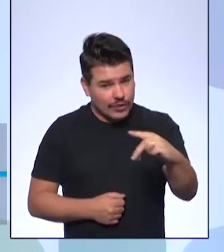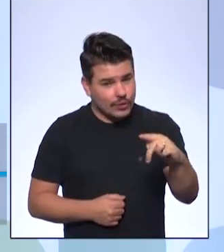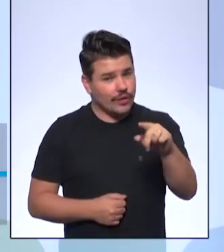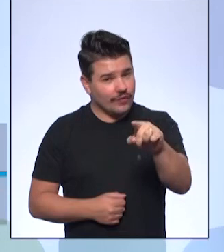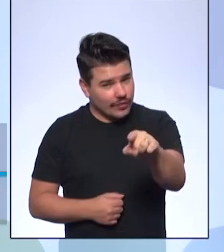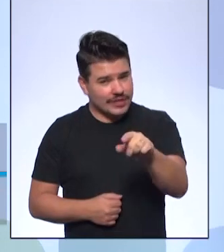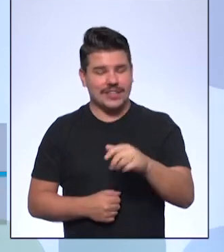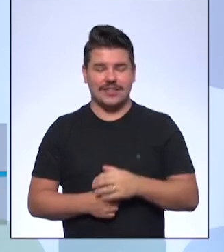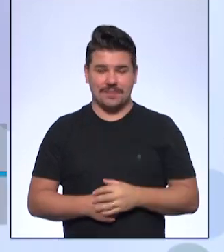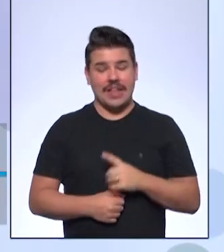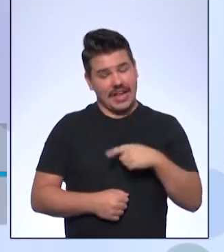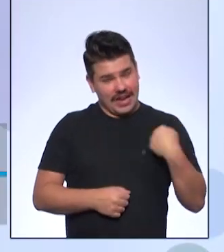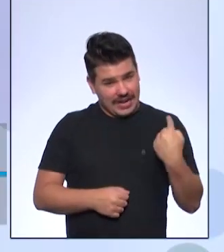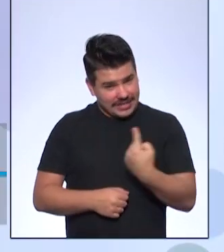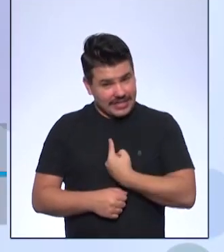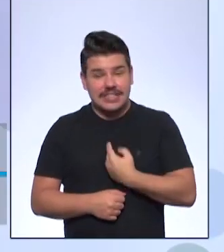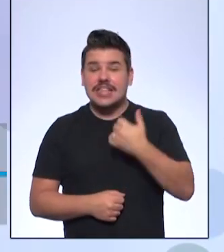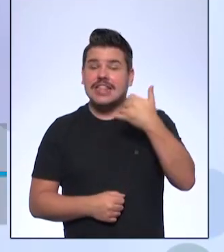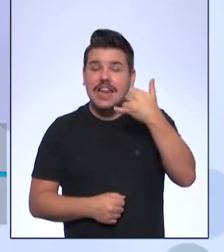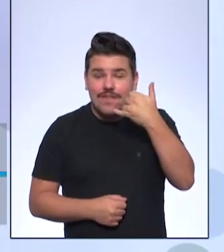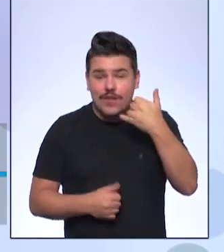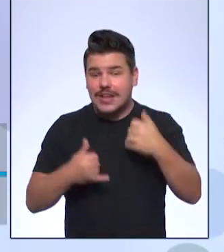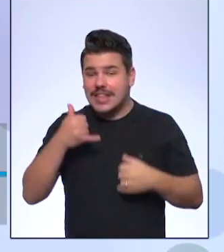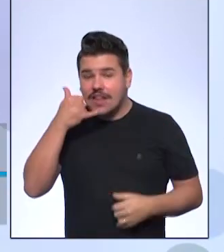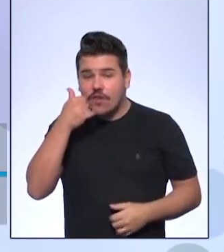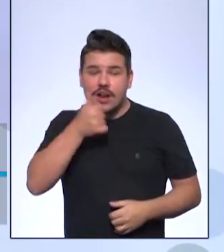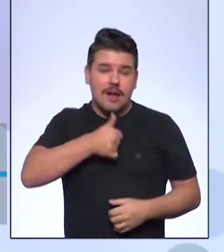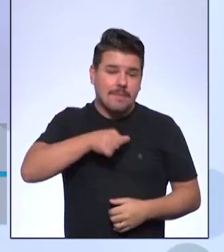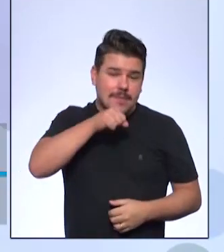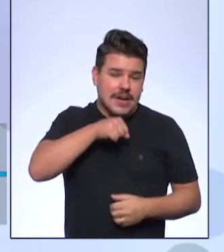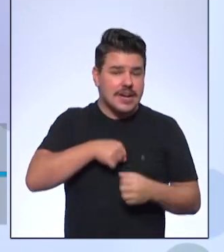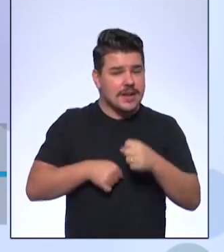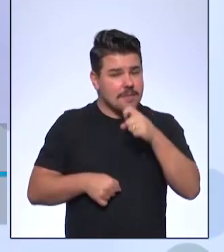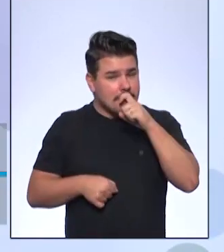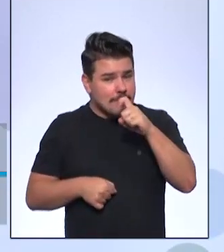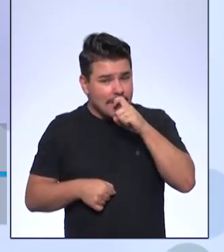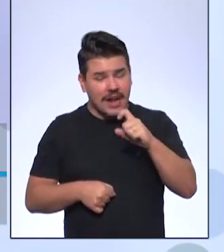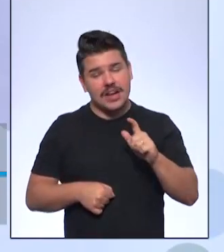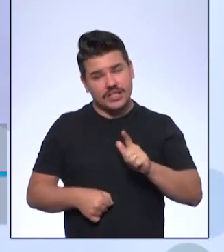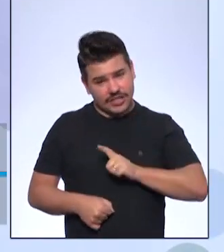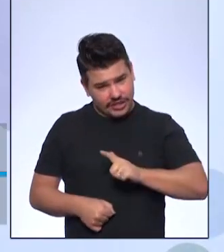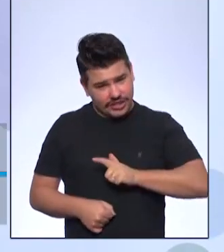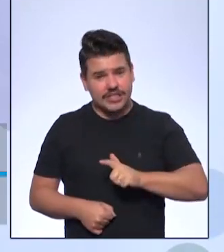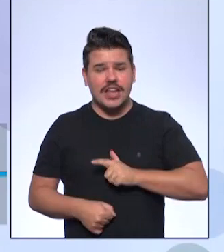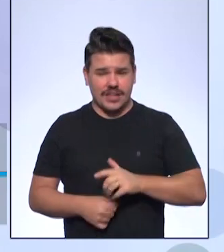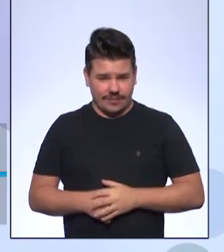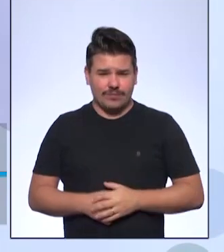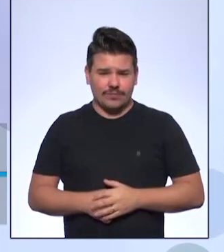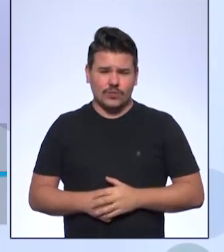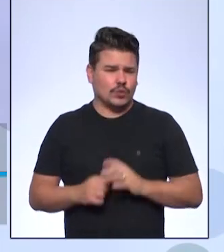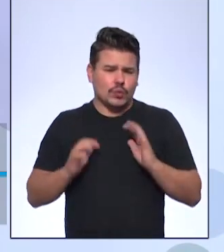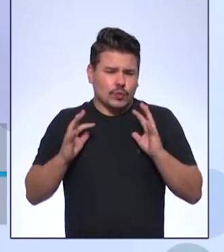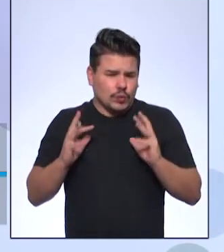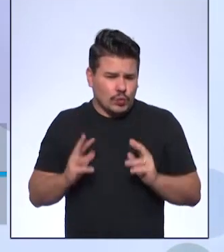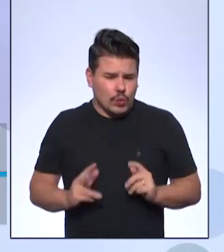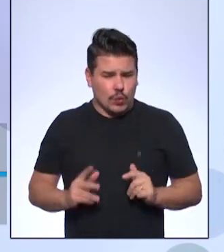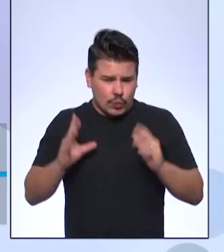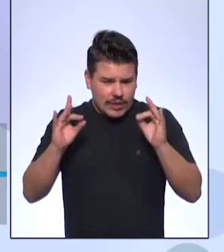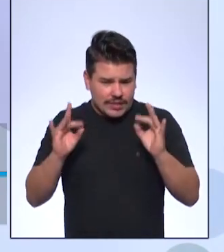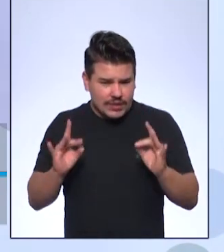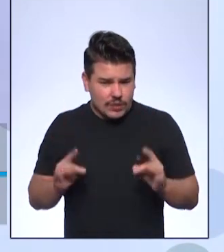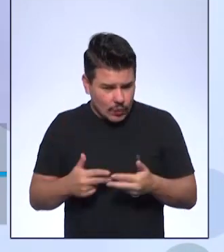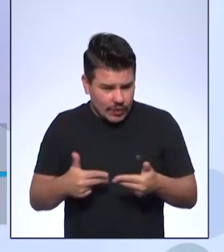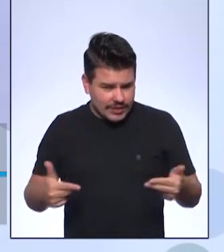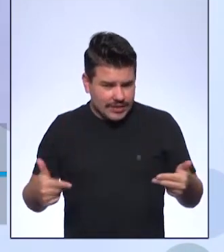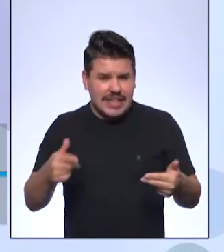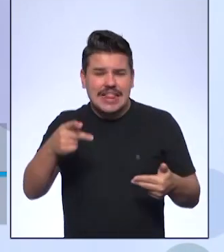tem acesso ao telefone dos responsáveis, então é claro que tudo à sua medida, mas isso eu acho que é um exemplo